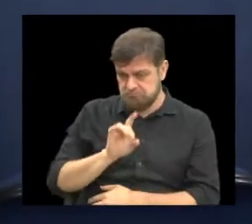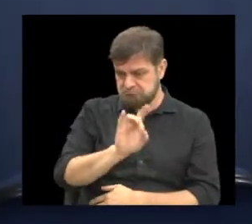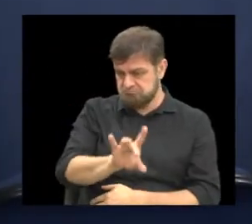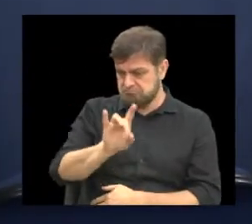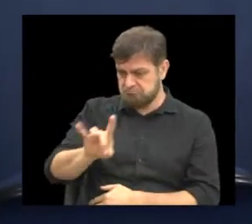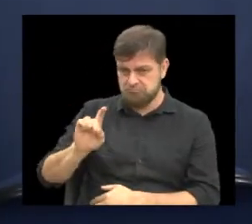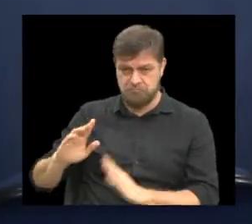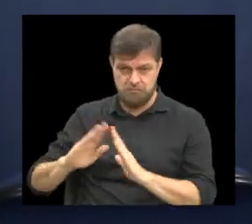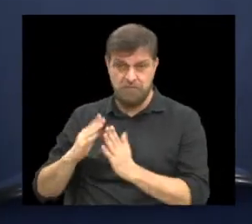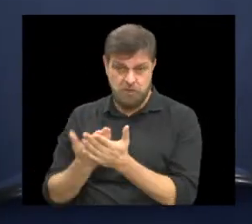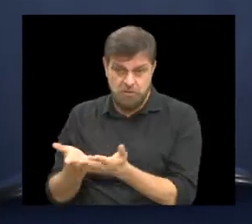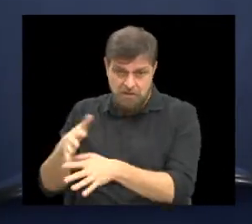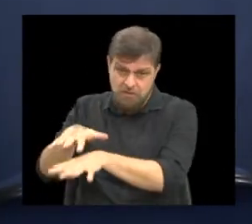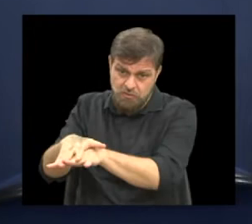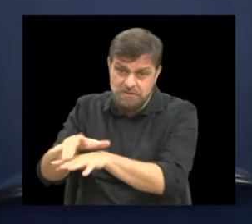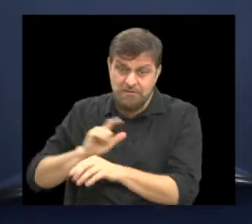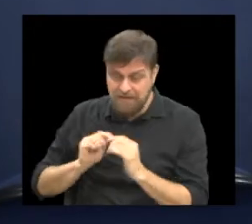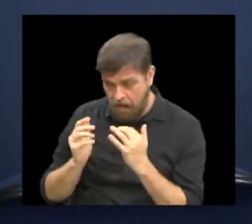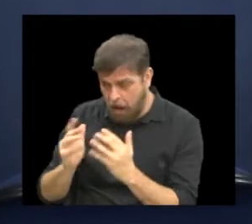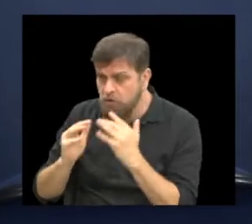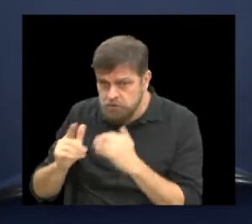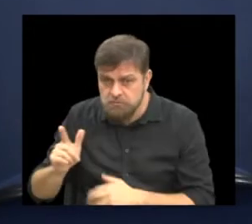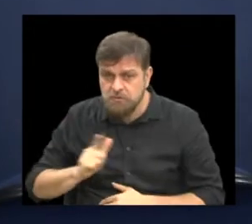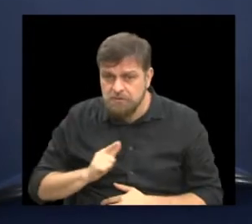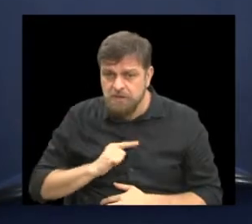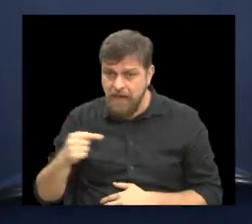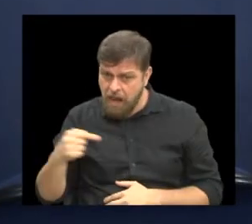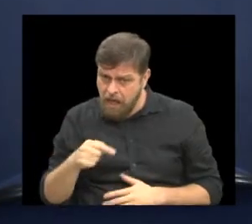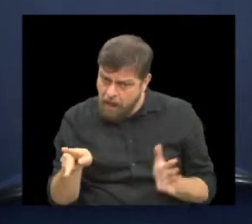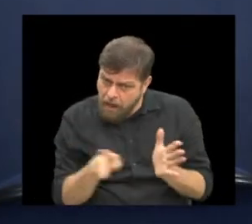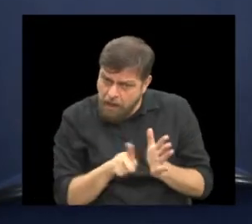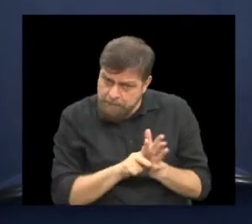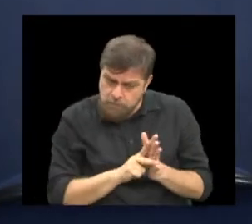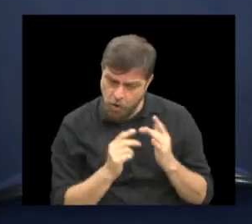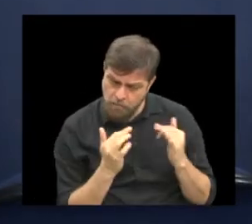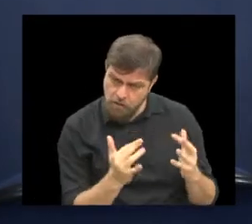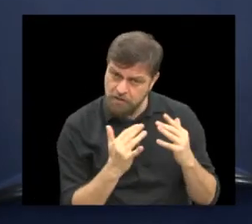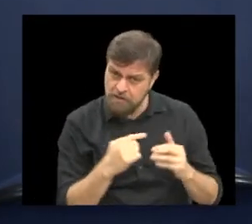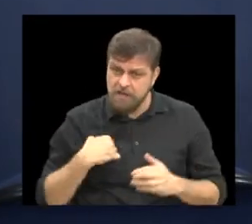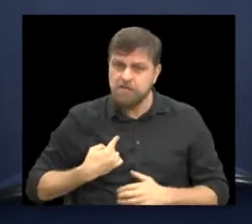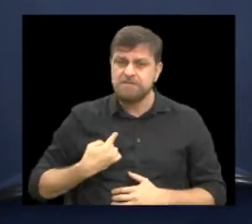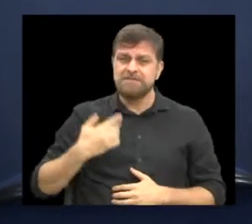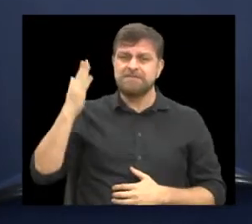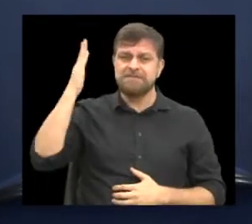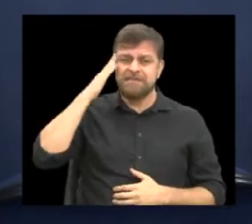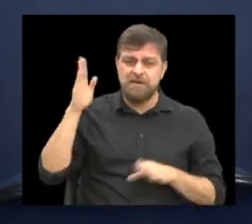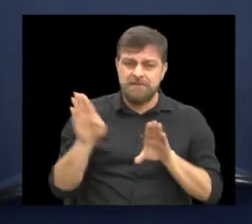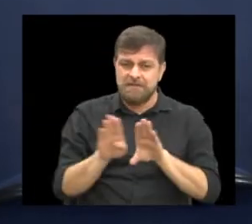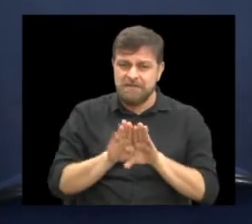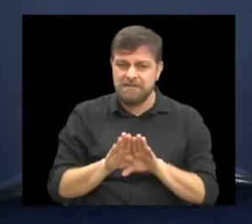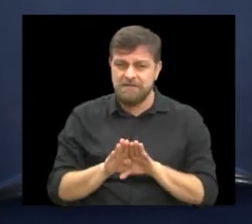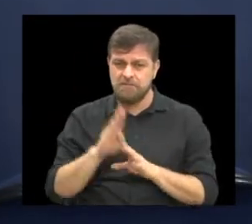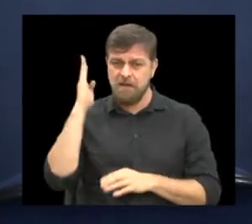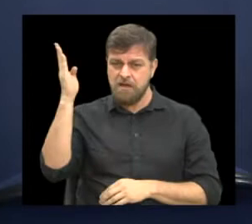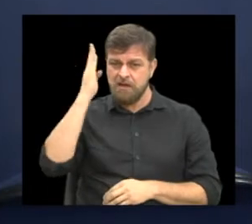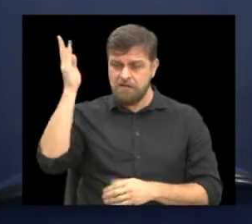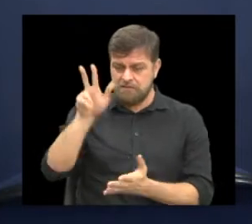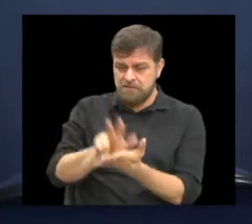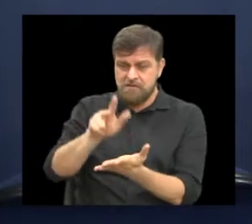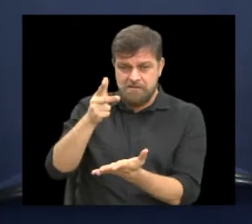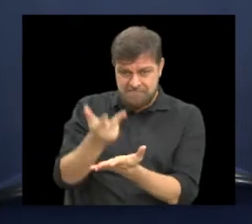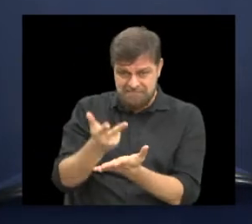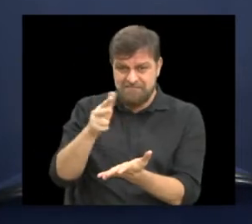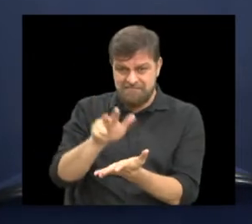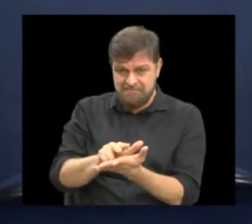Nas redes. E a gente sabe também que é comum a epilepsia